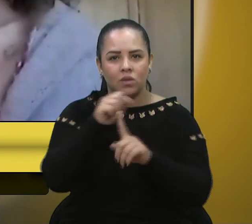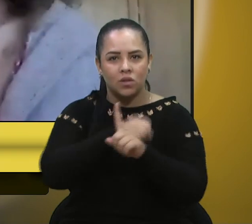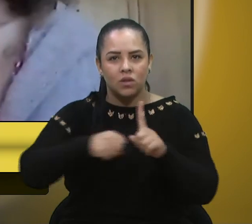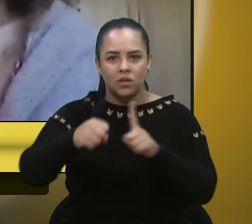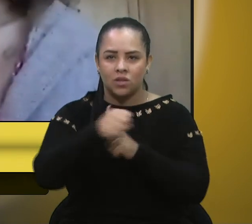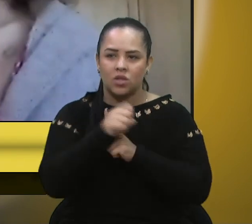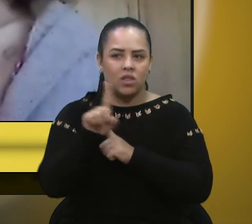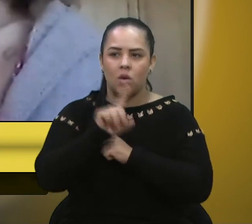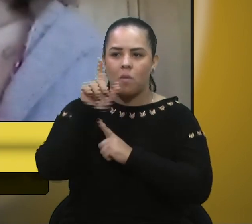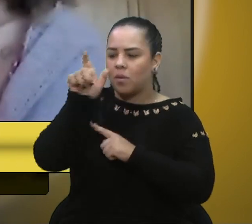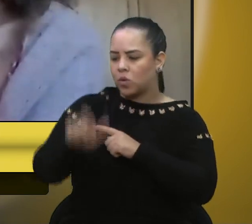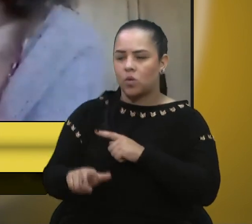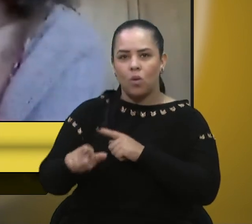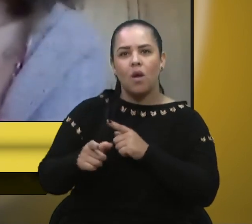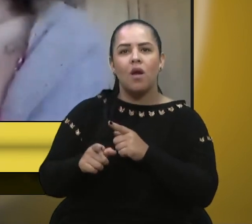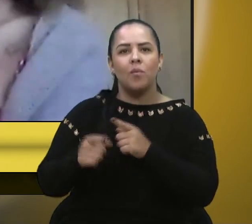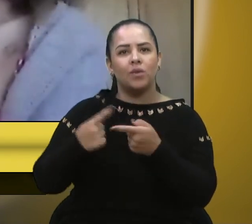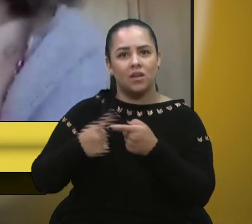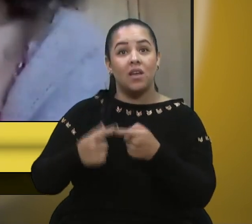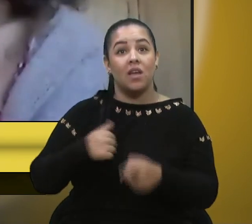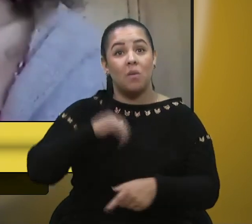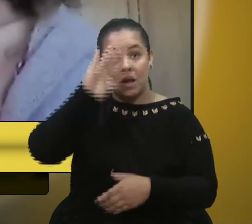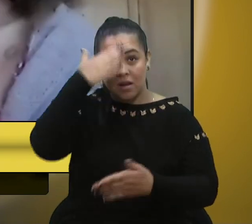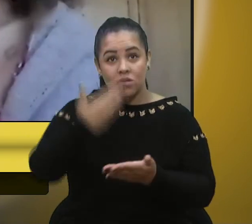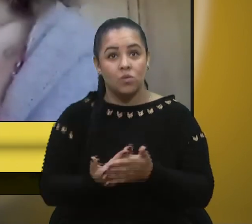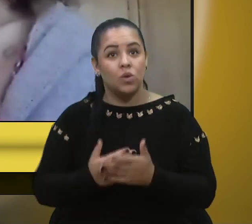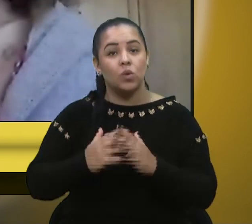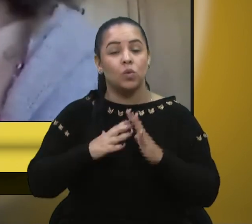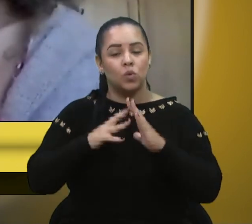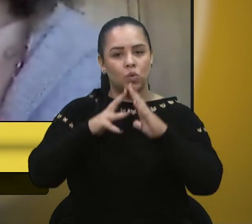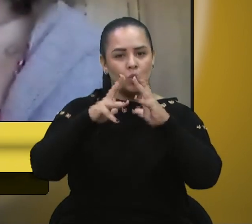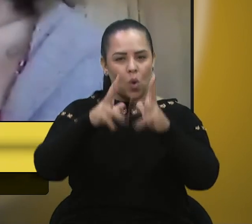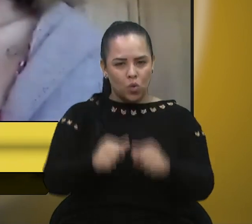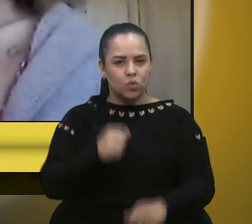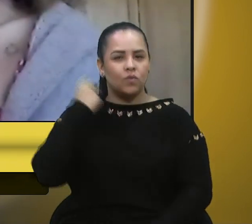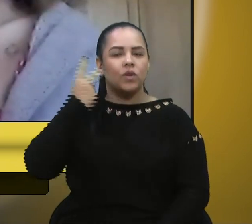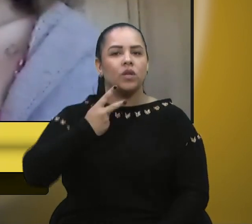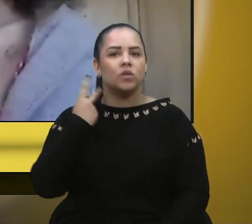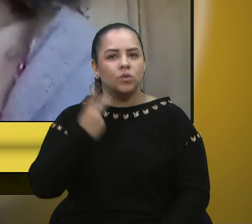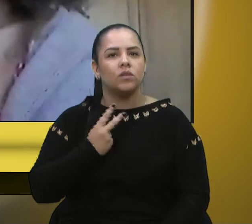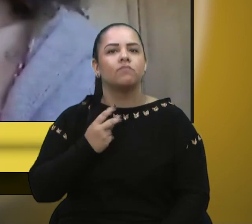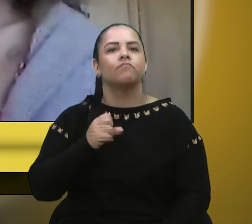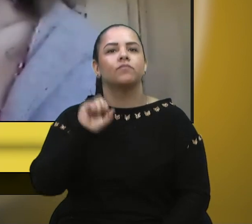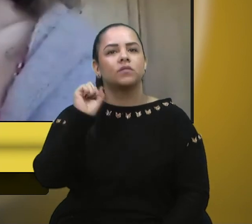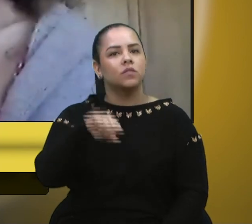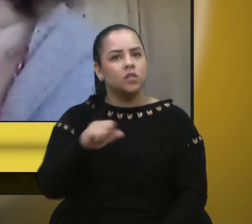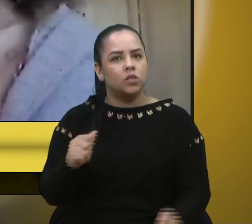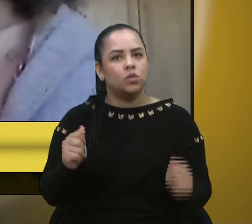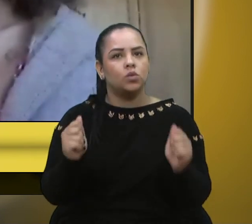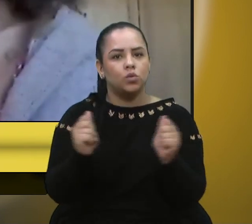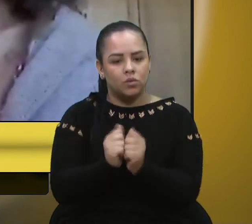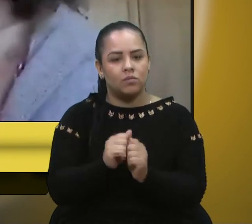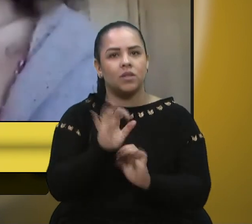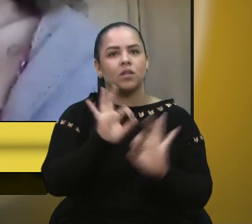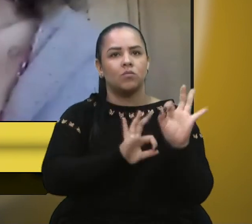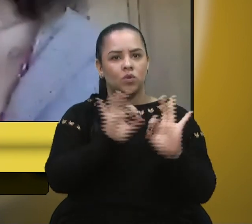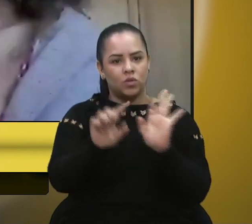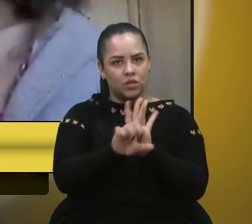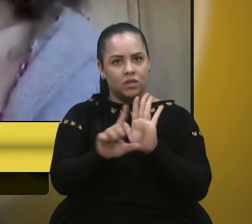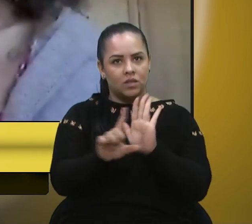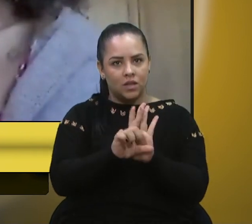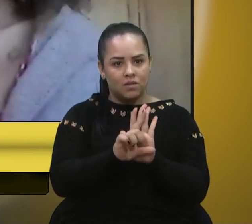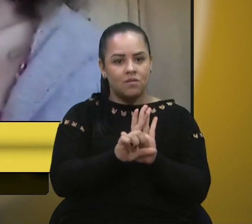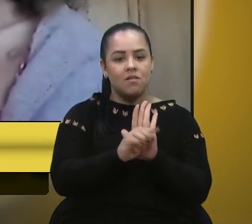enquanto indivíduos eu tenho certeza que todos os nobres pares vão estar juntos para que esse projeto de lei saia